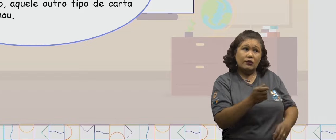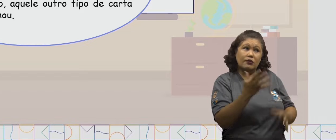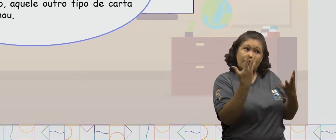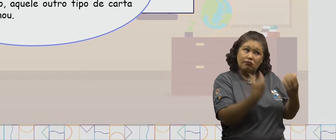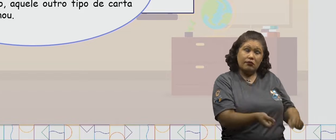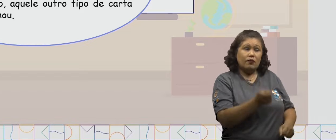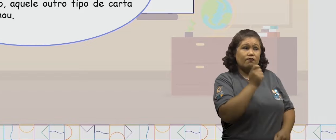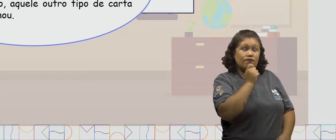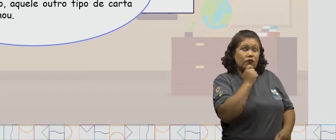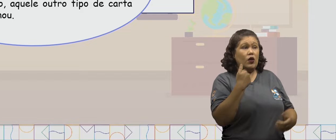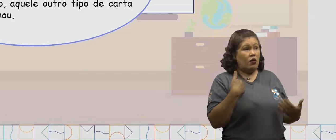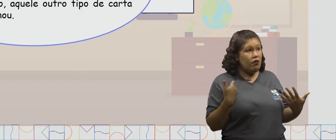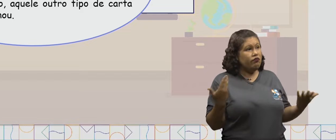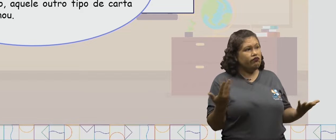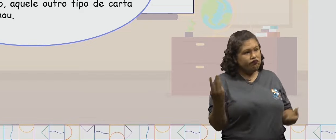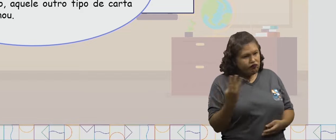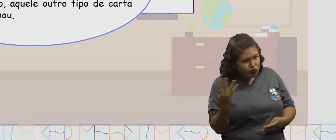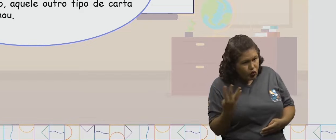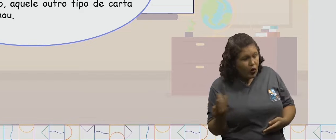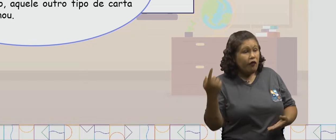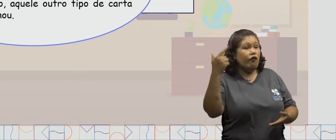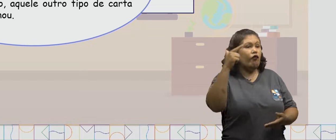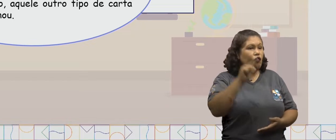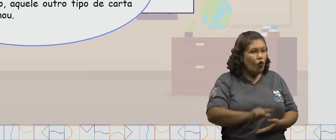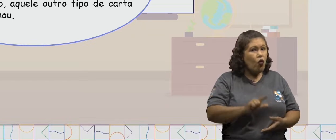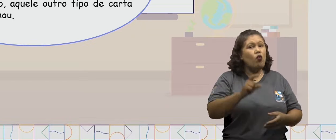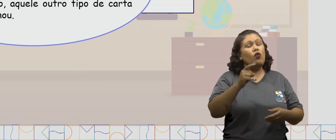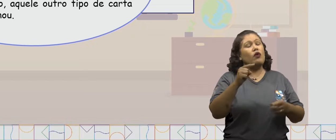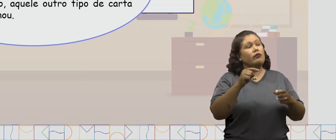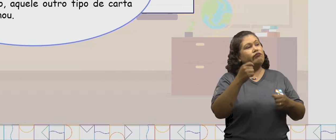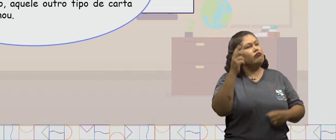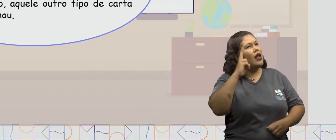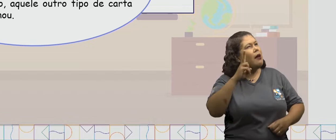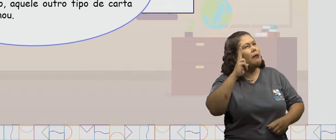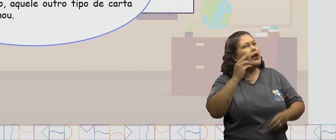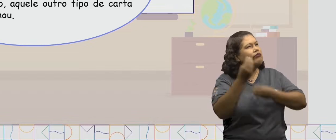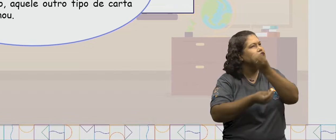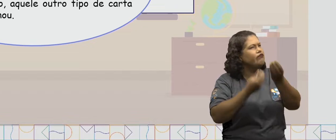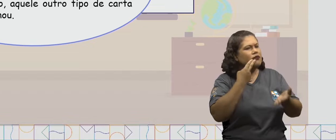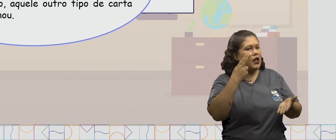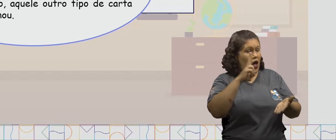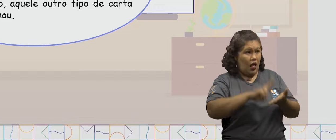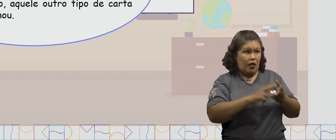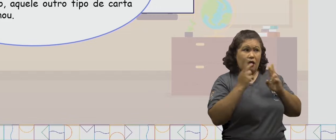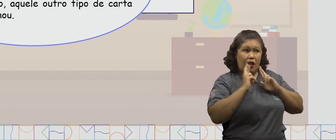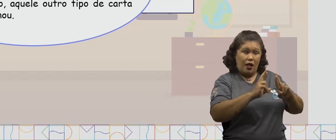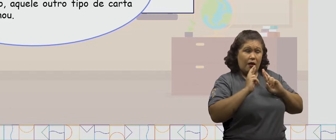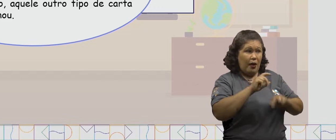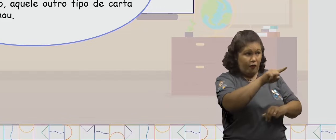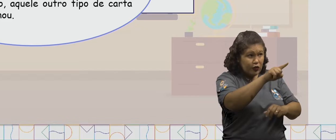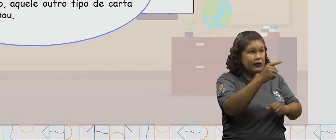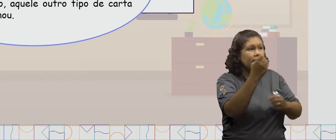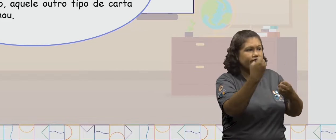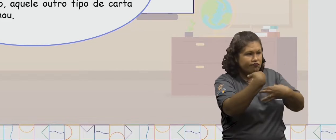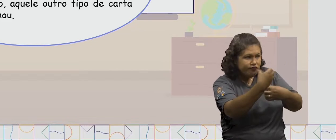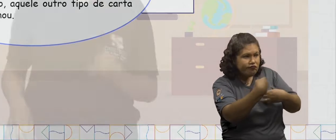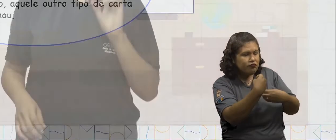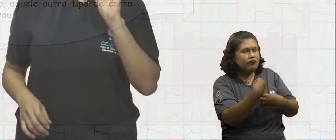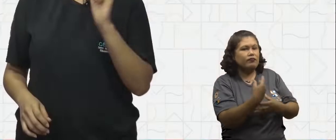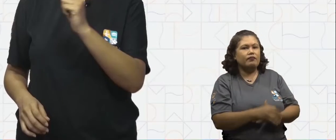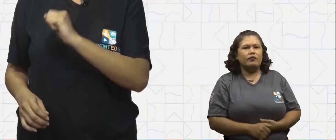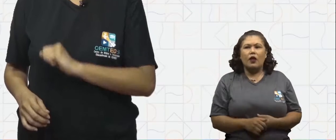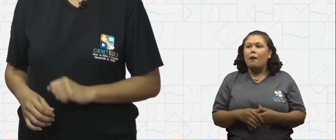aceita. Então, nós voltamos aqui porque lembramos da carta de reclamação, aquele outro tipo de carta que você